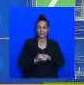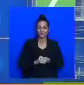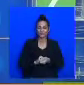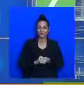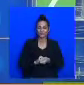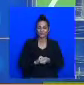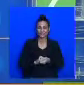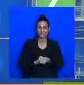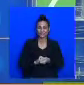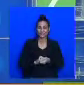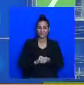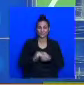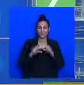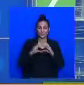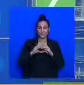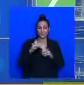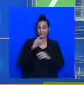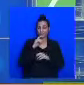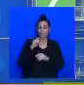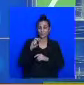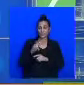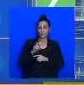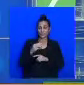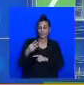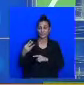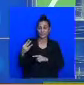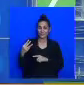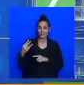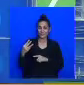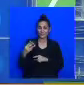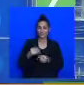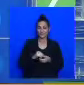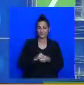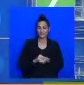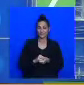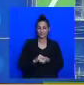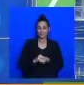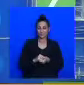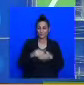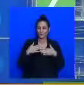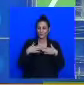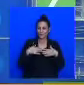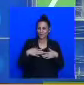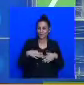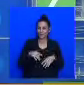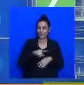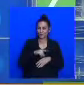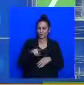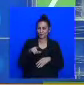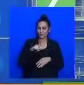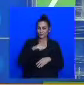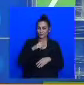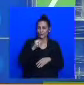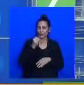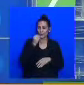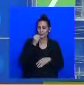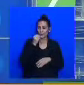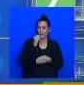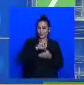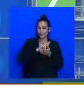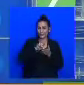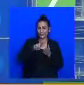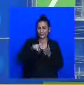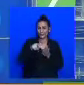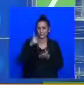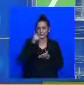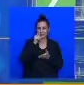número 53, verde 53. Calma, você tem muitas chances na